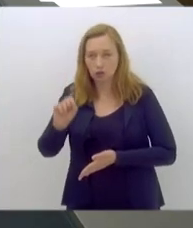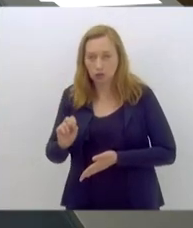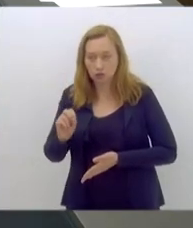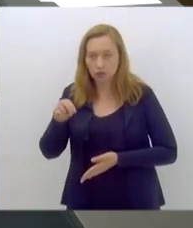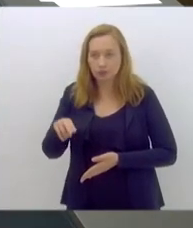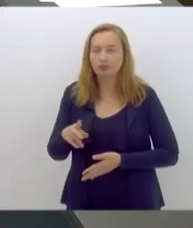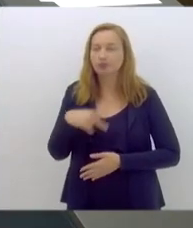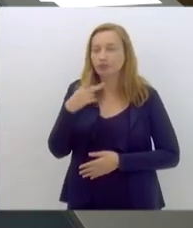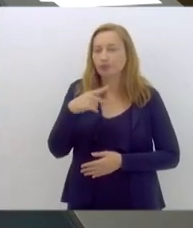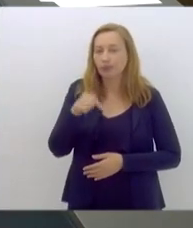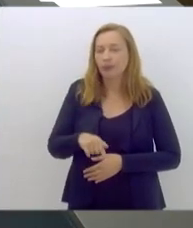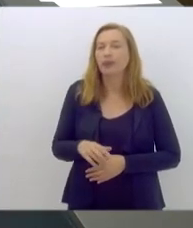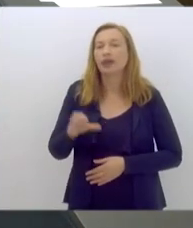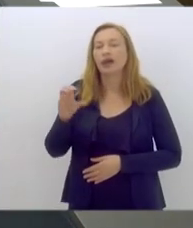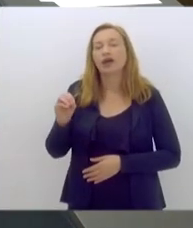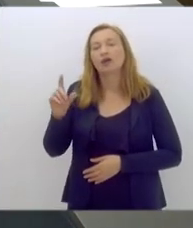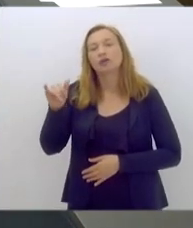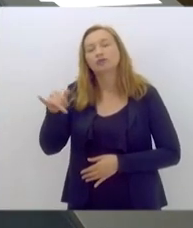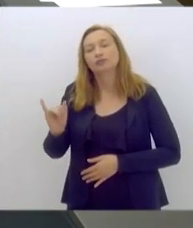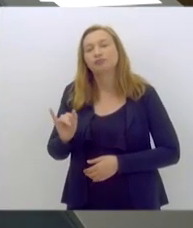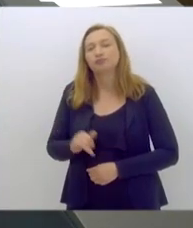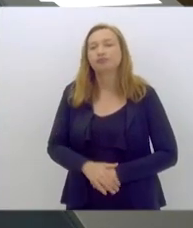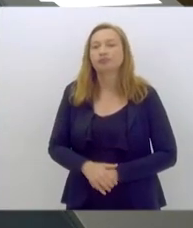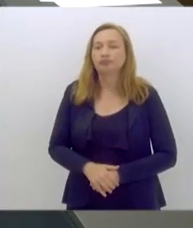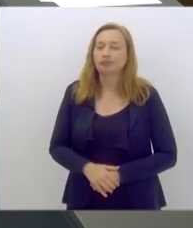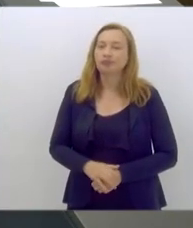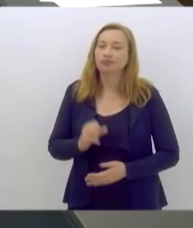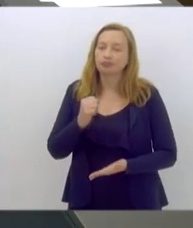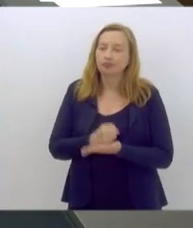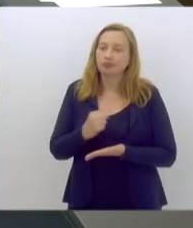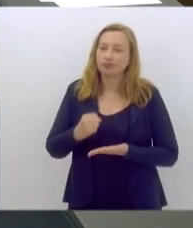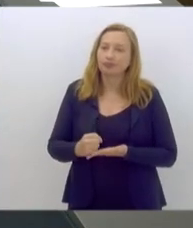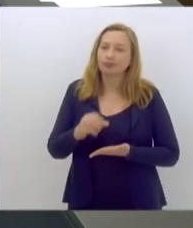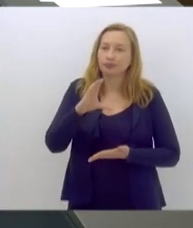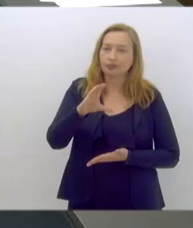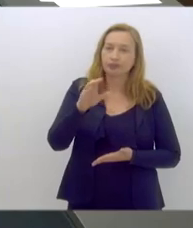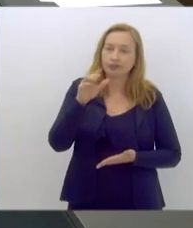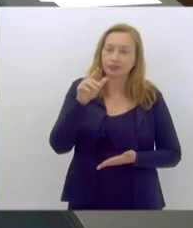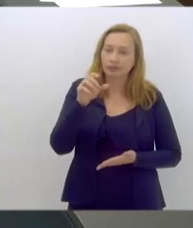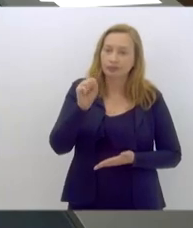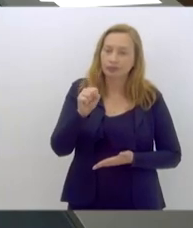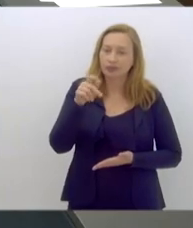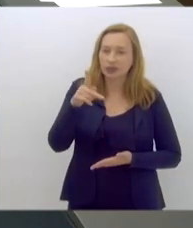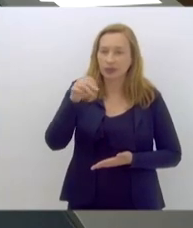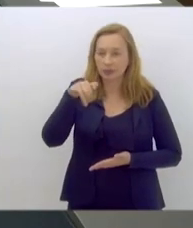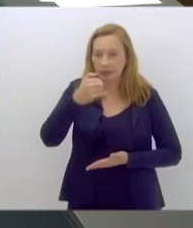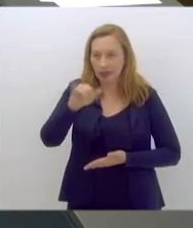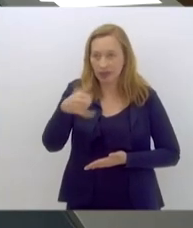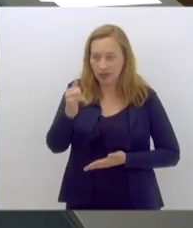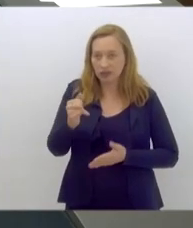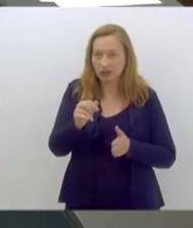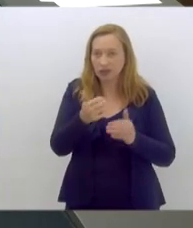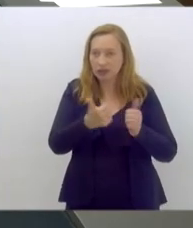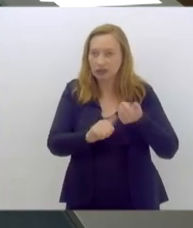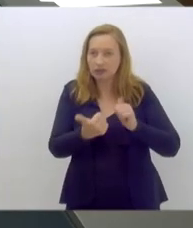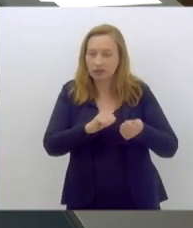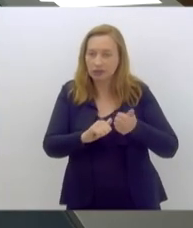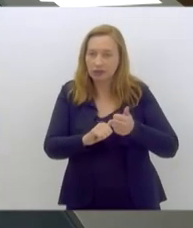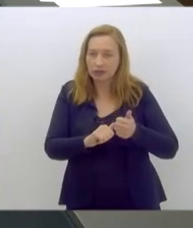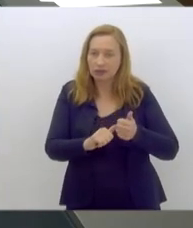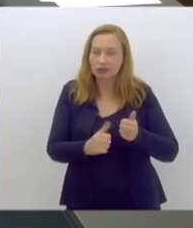que acodin contratou a ceperj para fazer avaliação de benefício